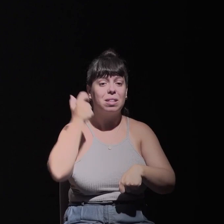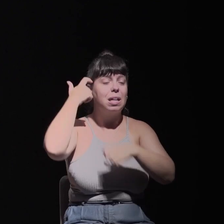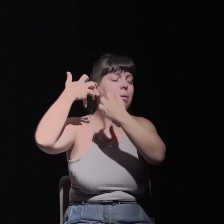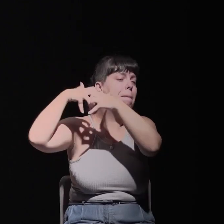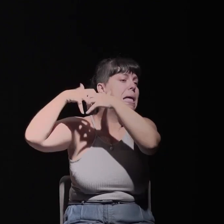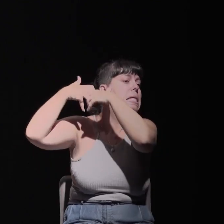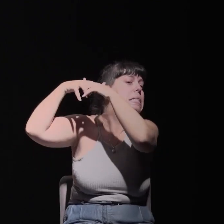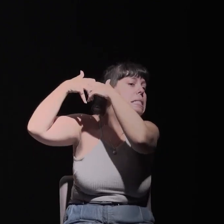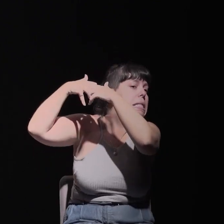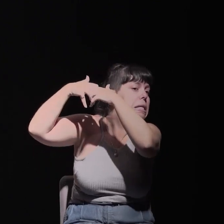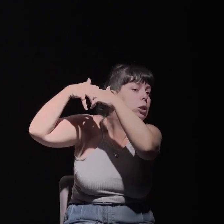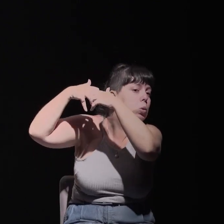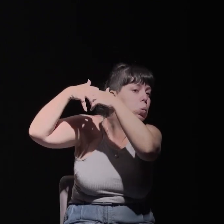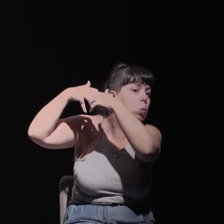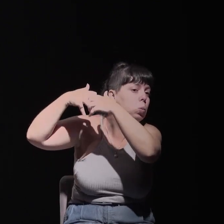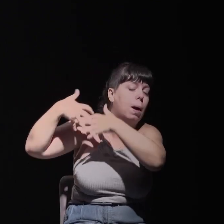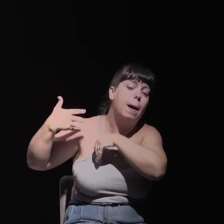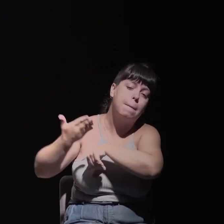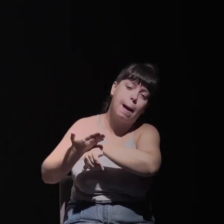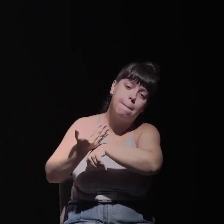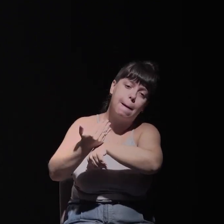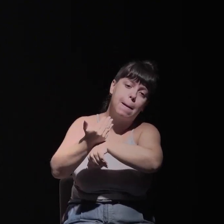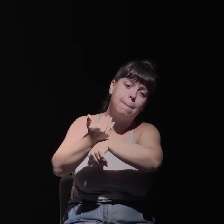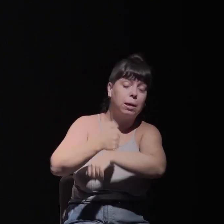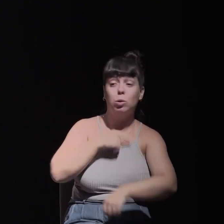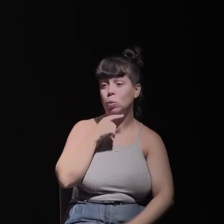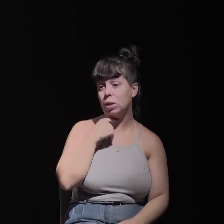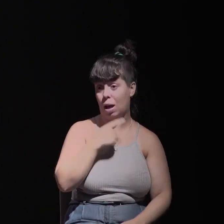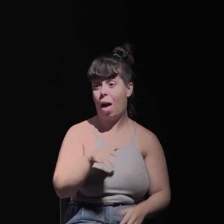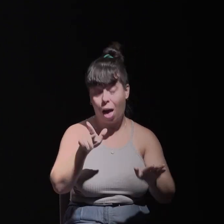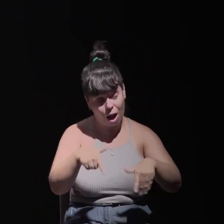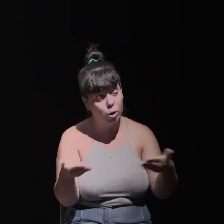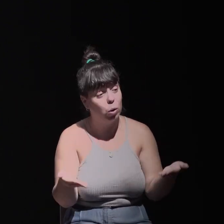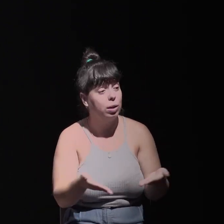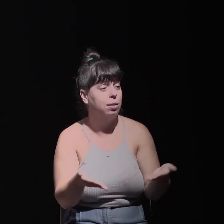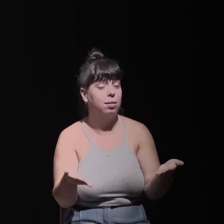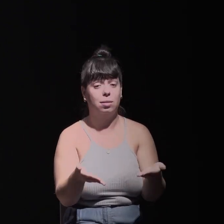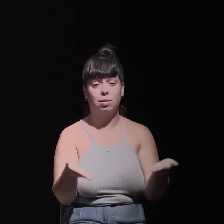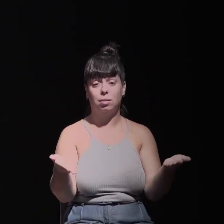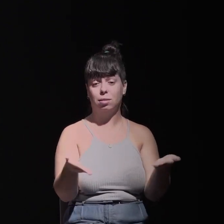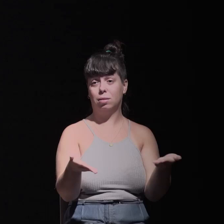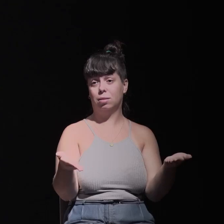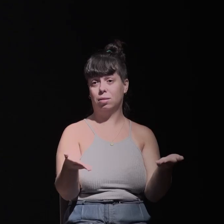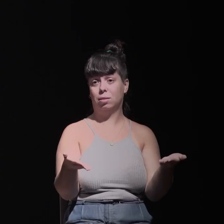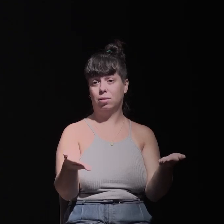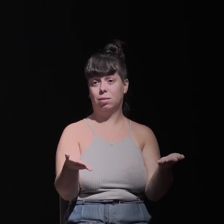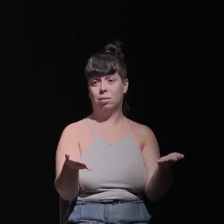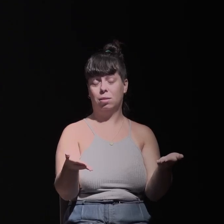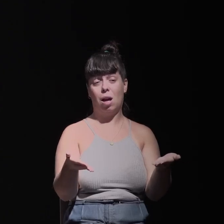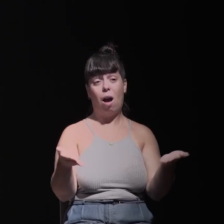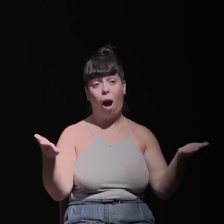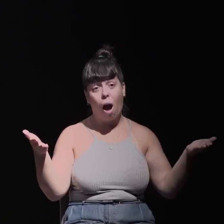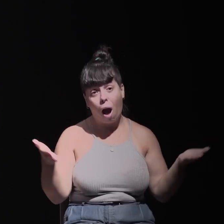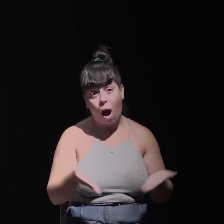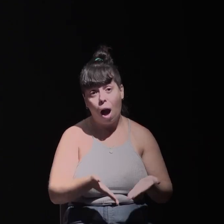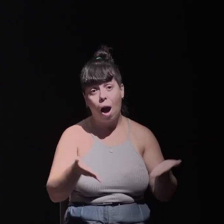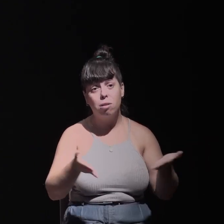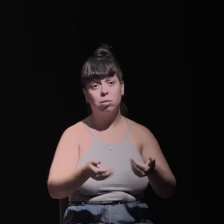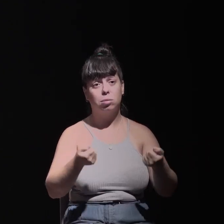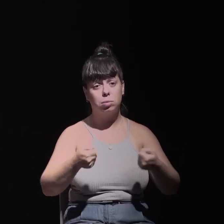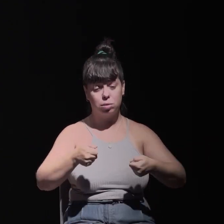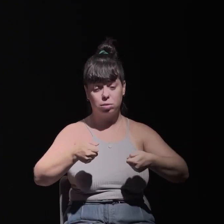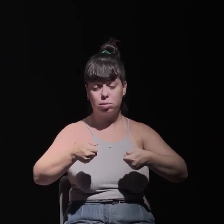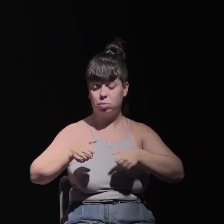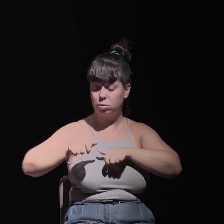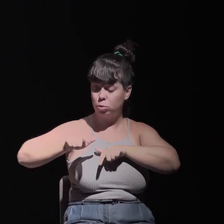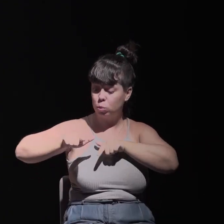não. É agora. Agora que a gente vai ter que dar continuação a esse processo